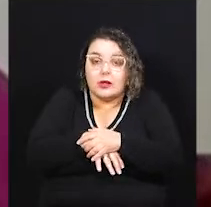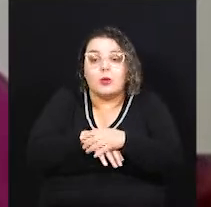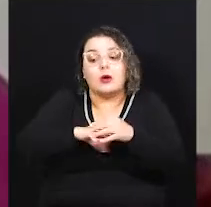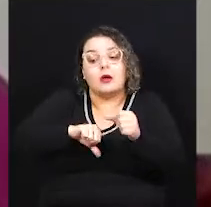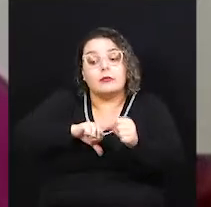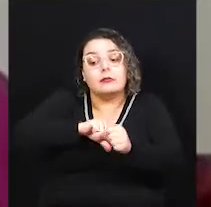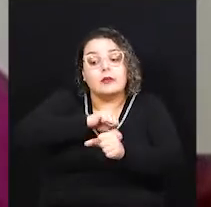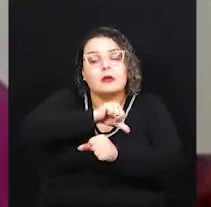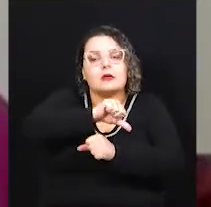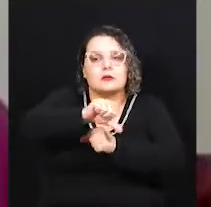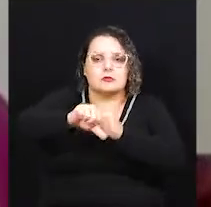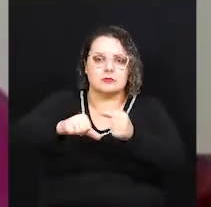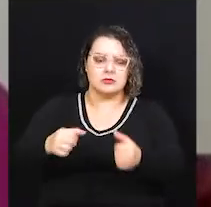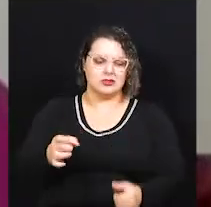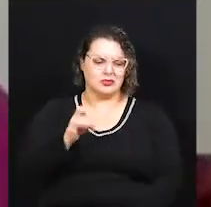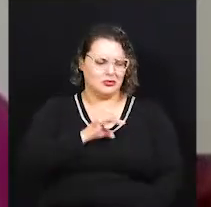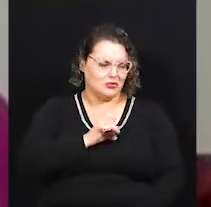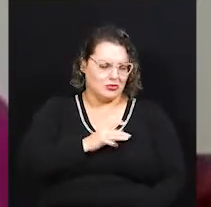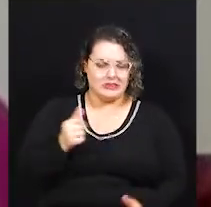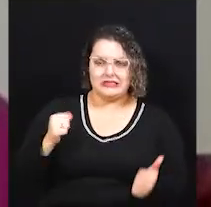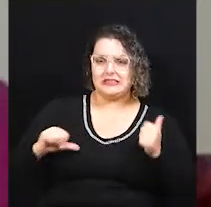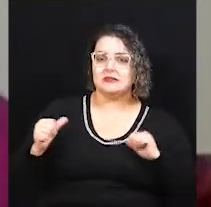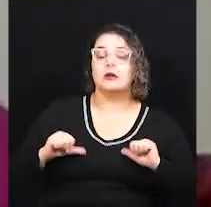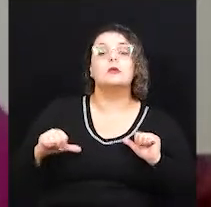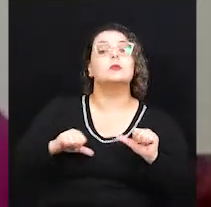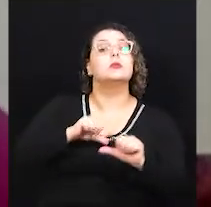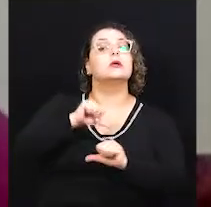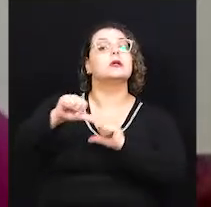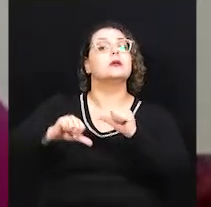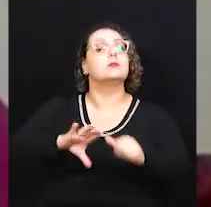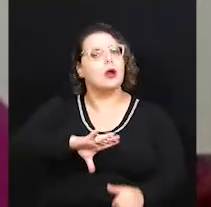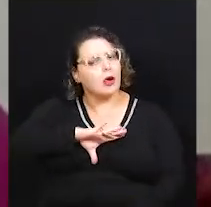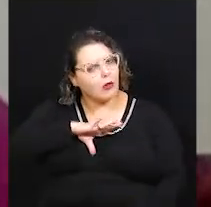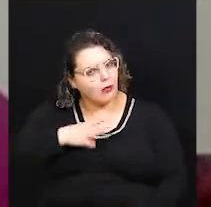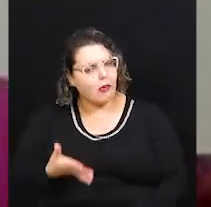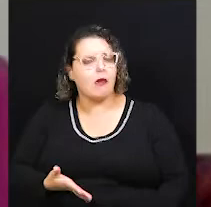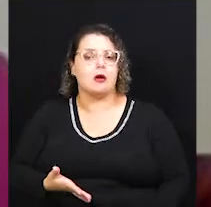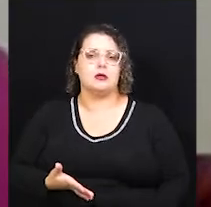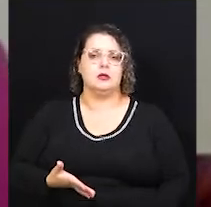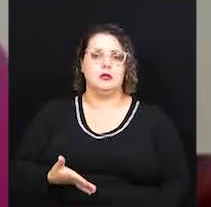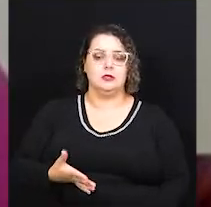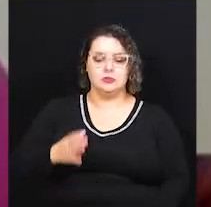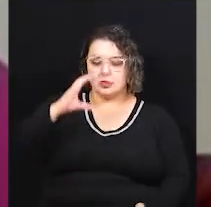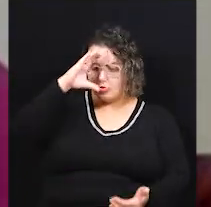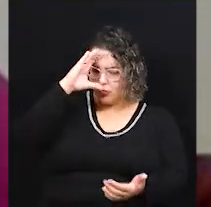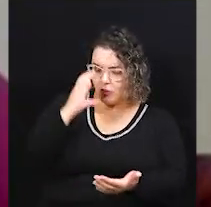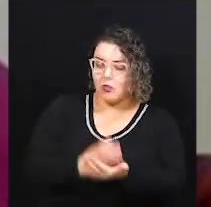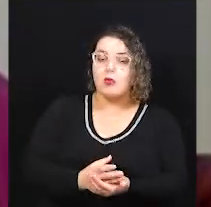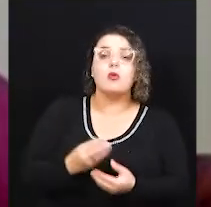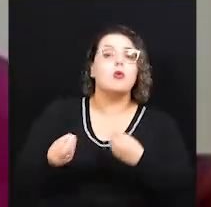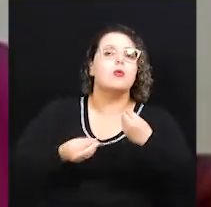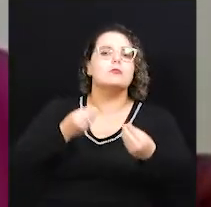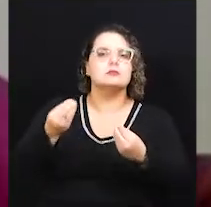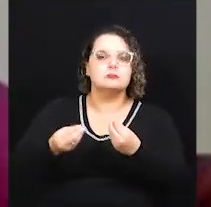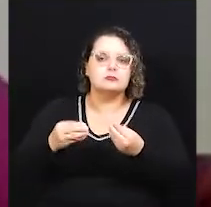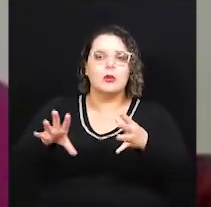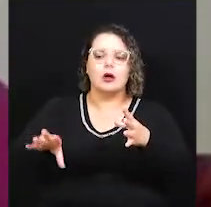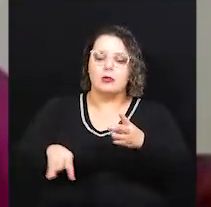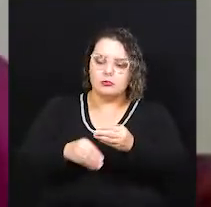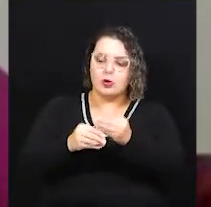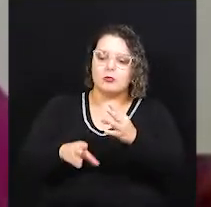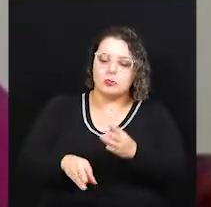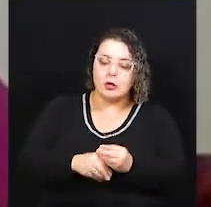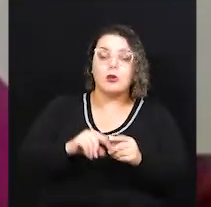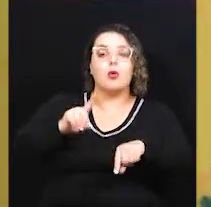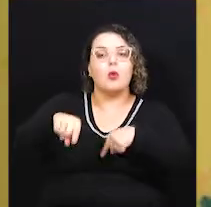é transformar. Então, se eu estou com medo, se eu estou ansioso, vamos transformar isso em coragem, em confiança. E como? Agregando